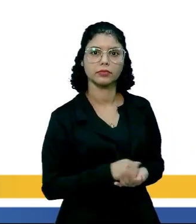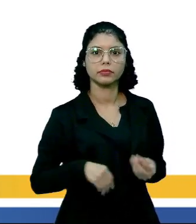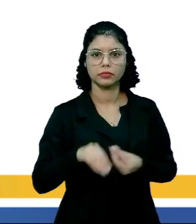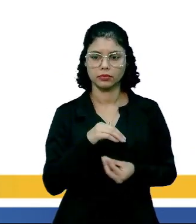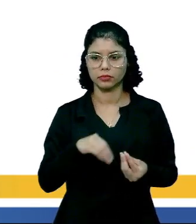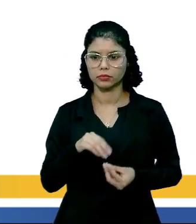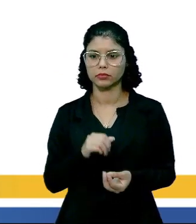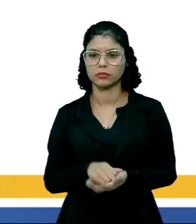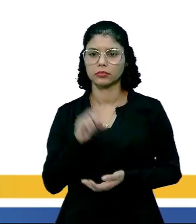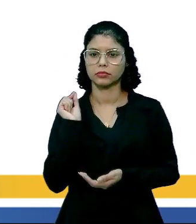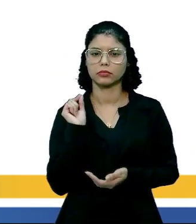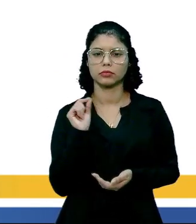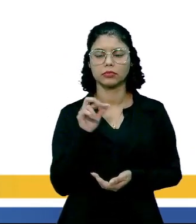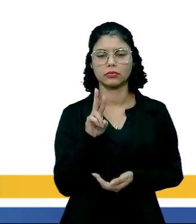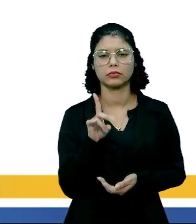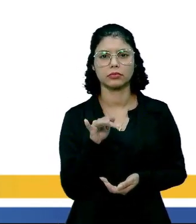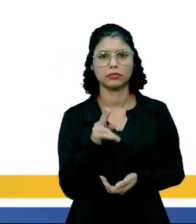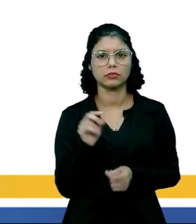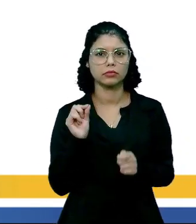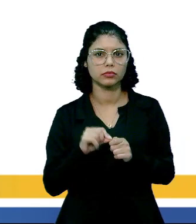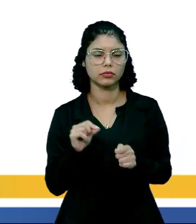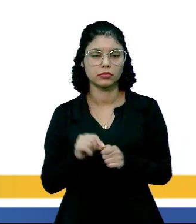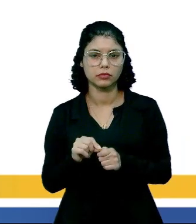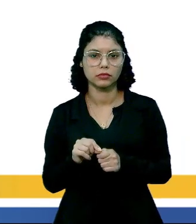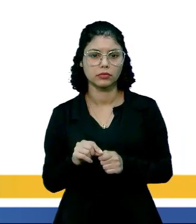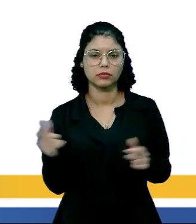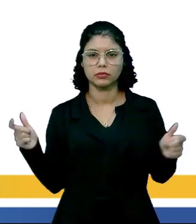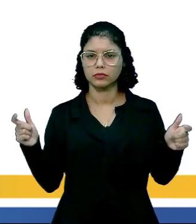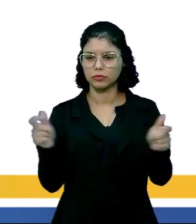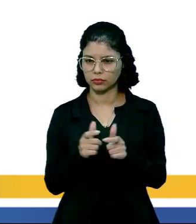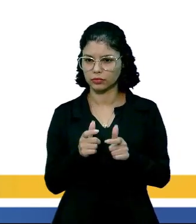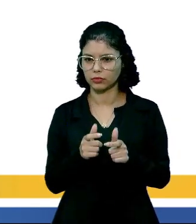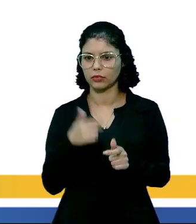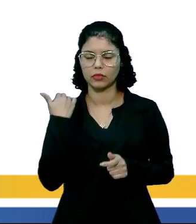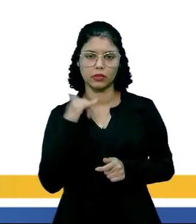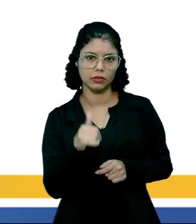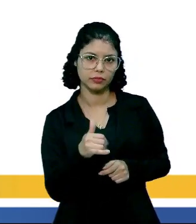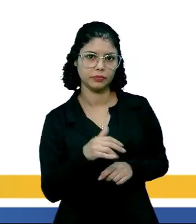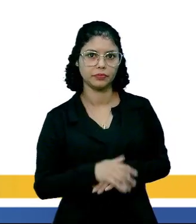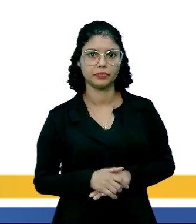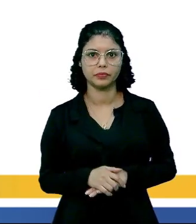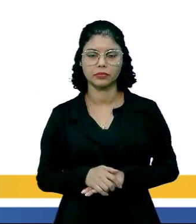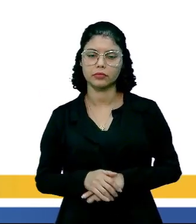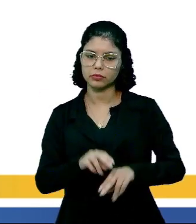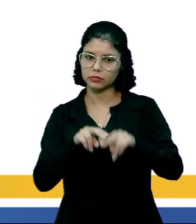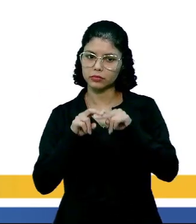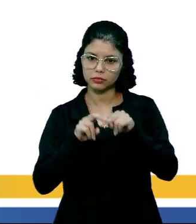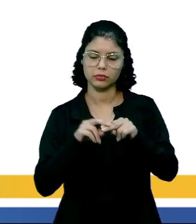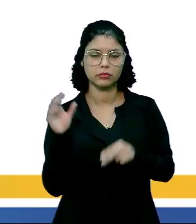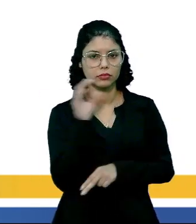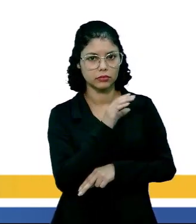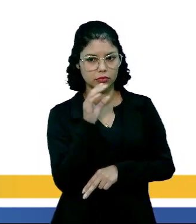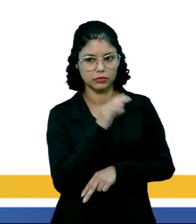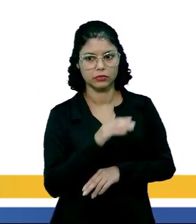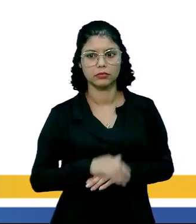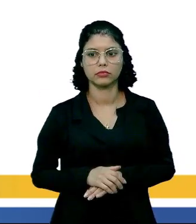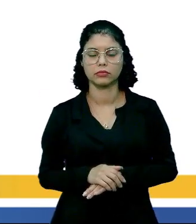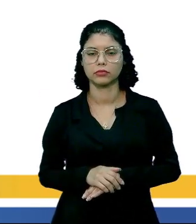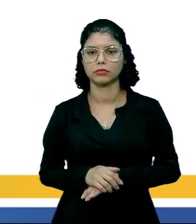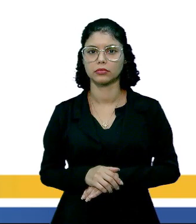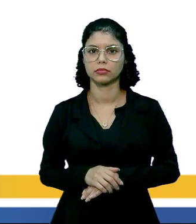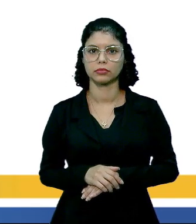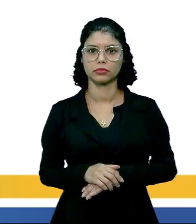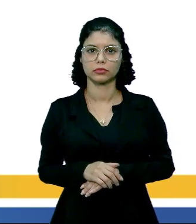a reação e o que que um catalisador faz ele diminui Essa energia de ativação por isso que ele acelera a reação